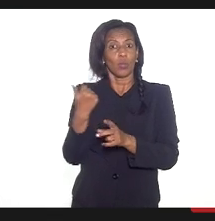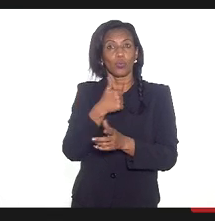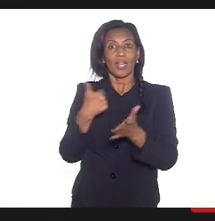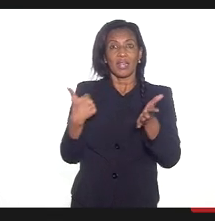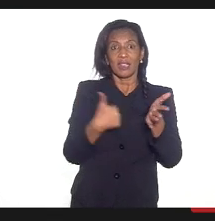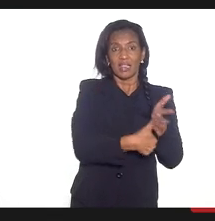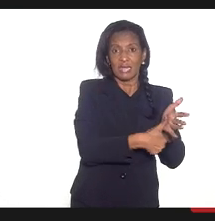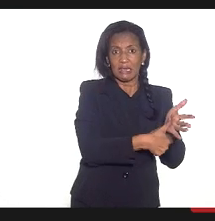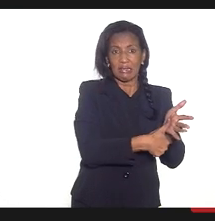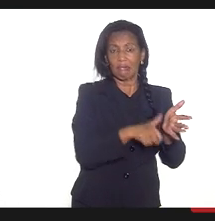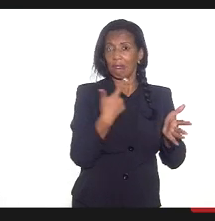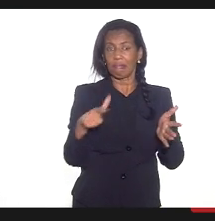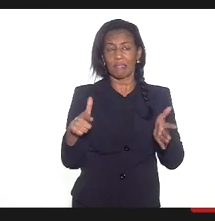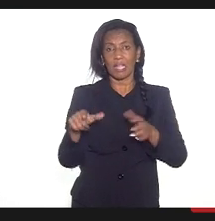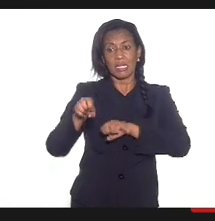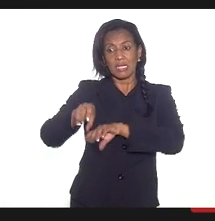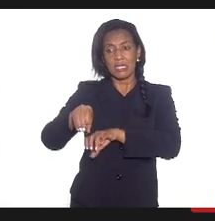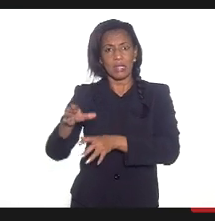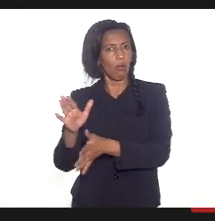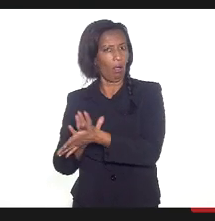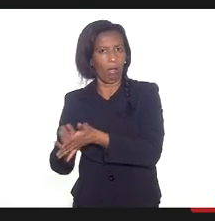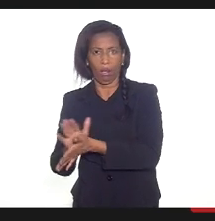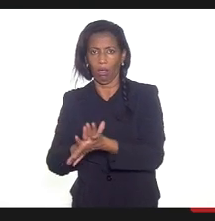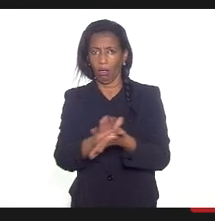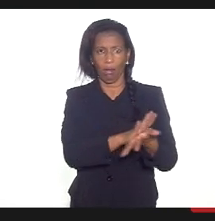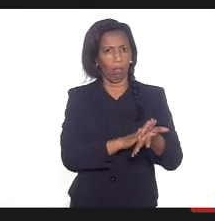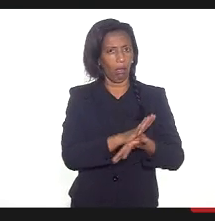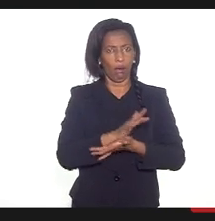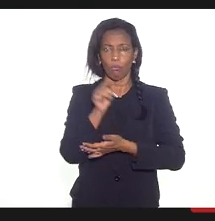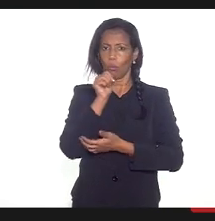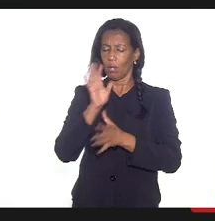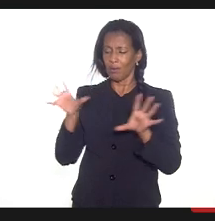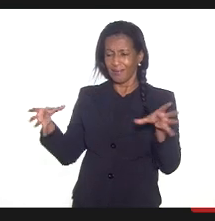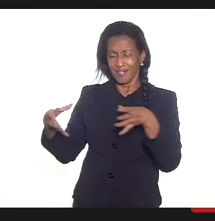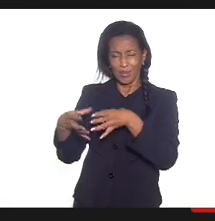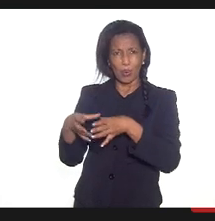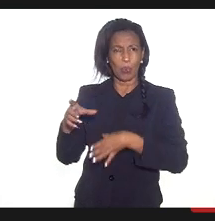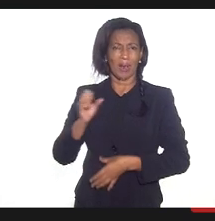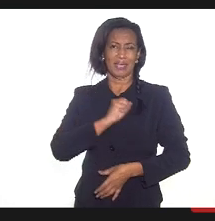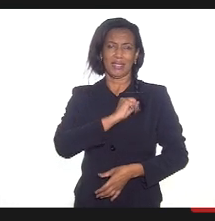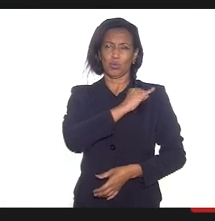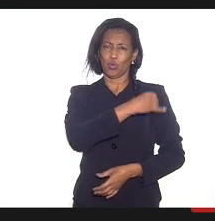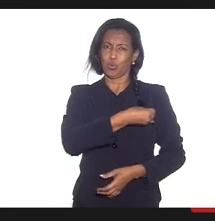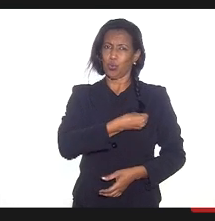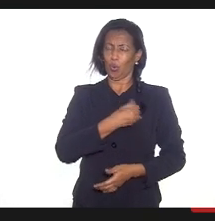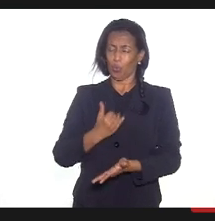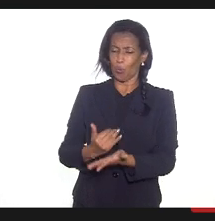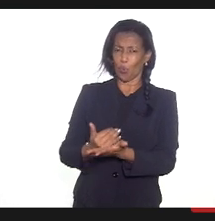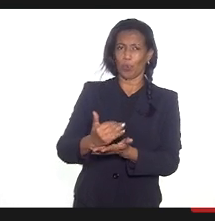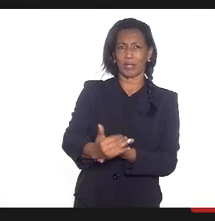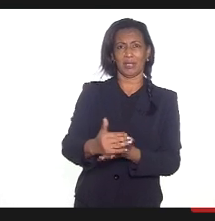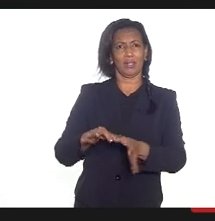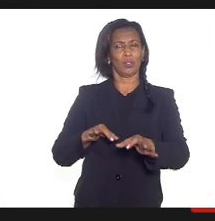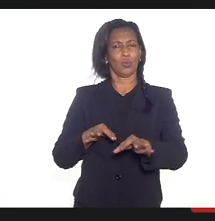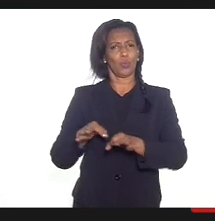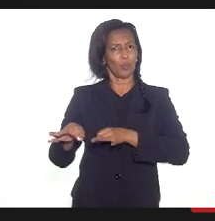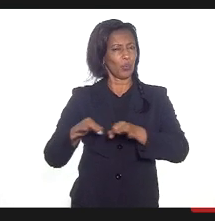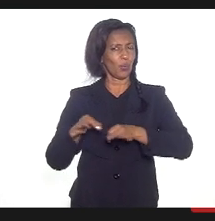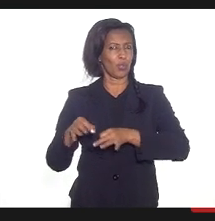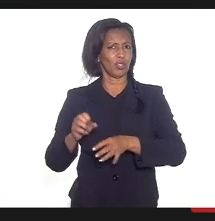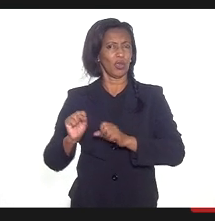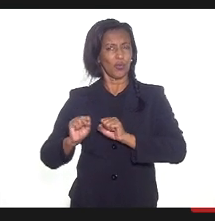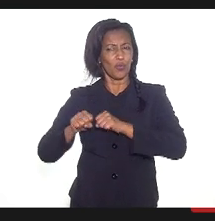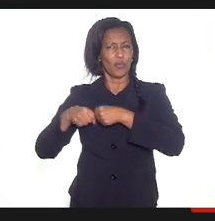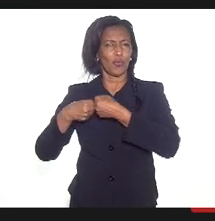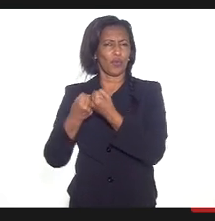E educação não tem nada. Então, a gente está nessa comunidade em São João também começando esse projeto de fortalecimento,